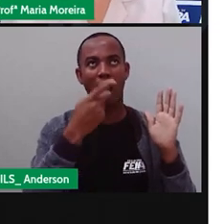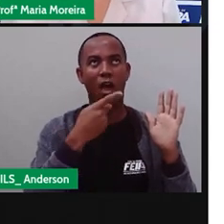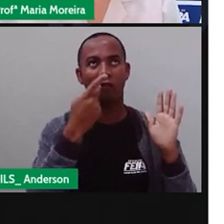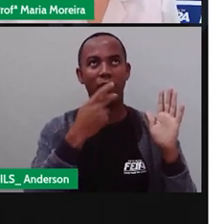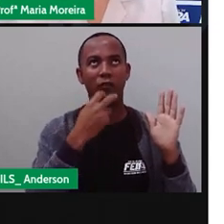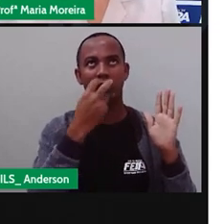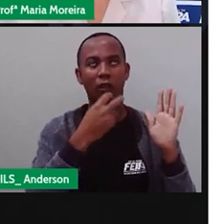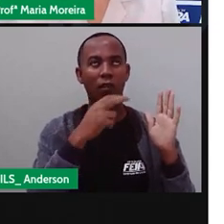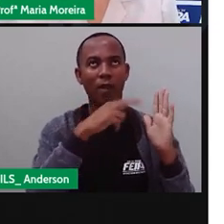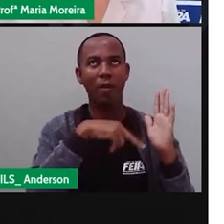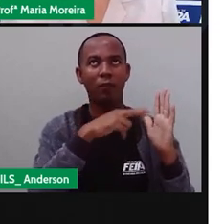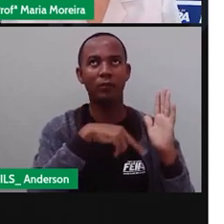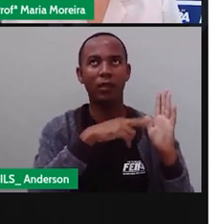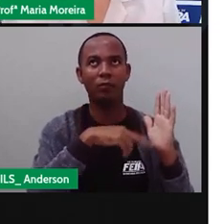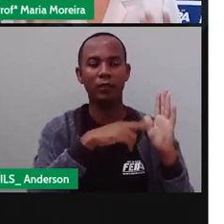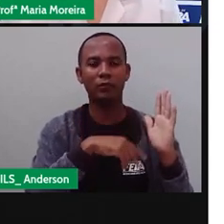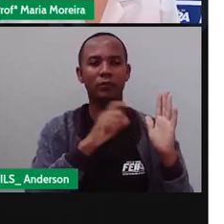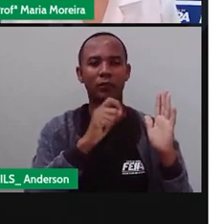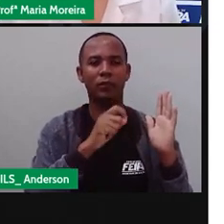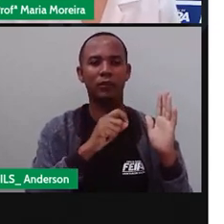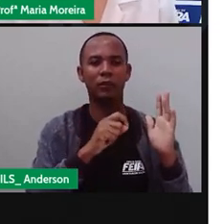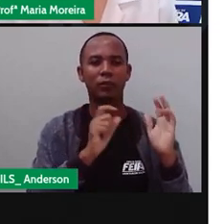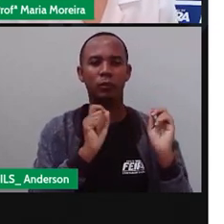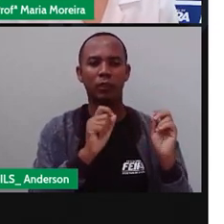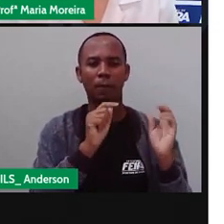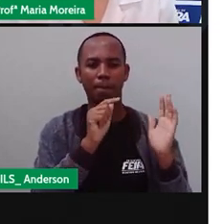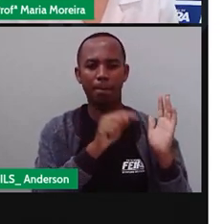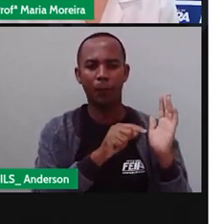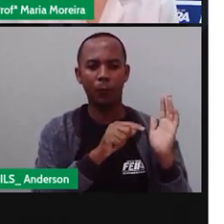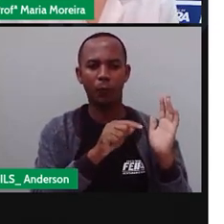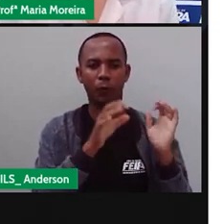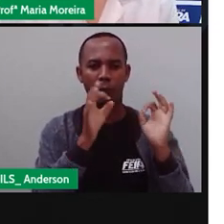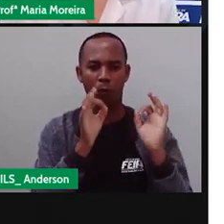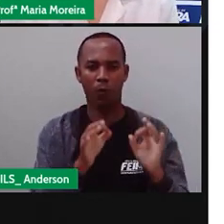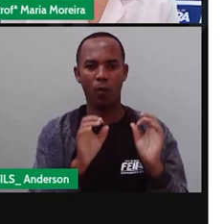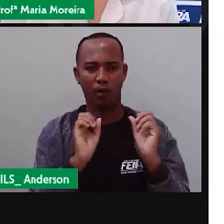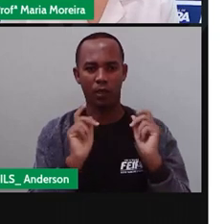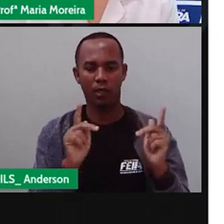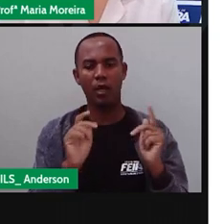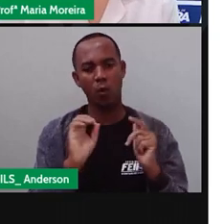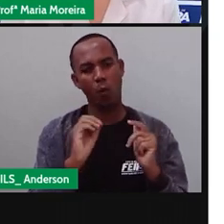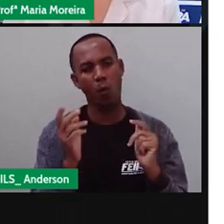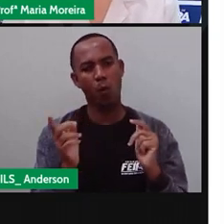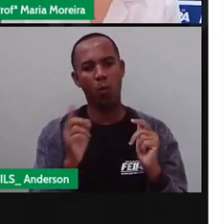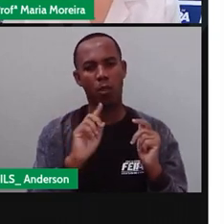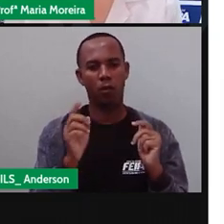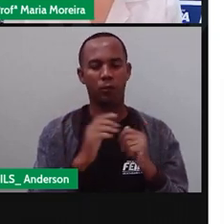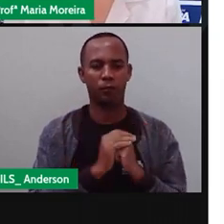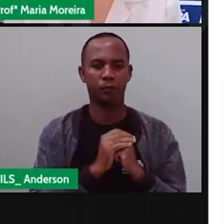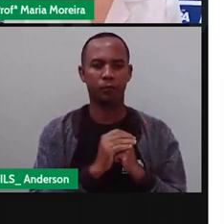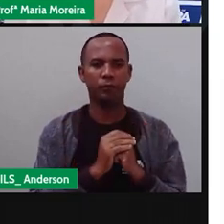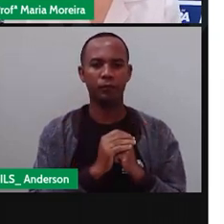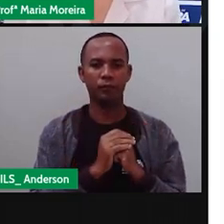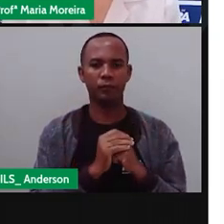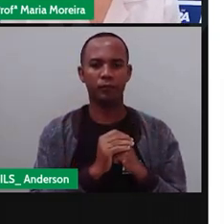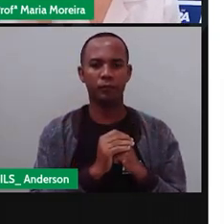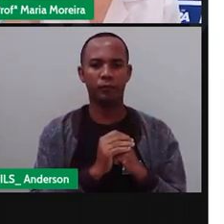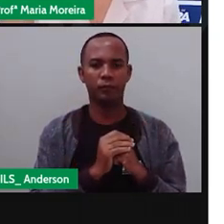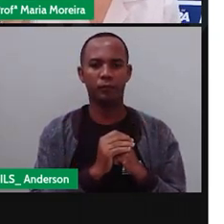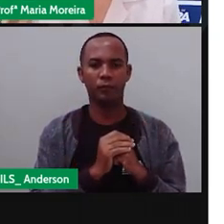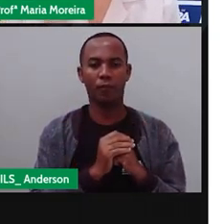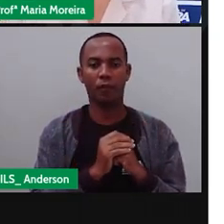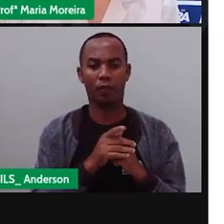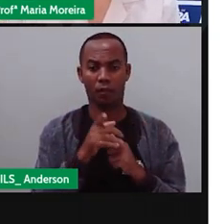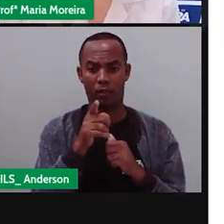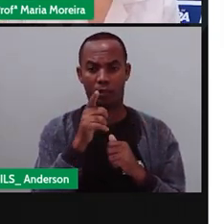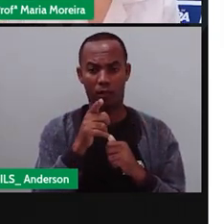vou ler em voz alta, principalmente para ver se a pontuação ela está o quê? Correta. E a dica número 5, na verdade, ele está